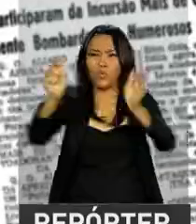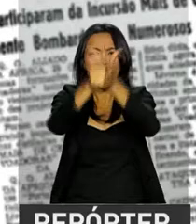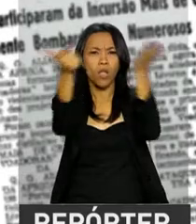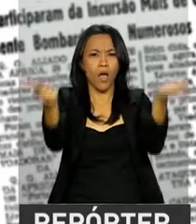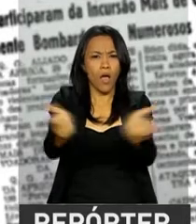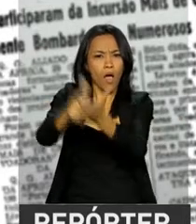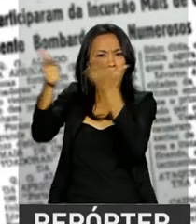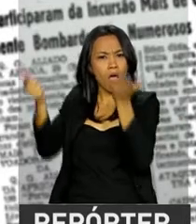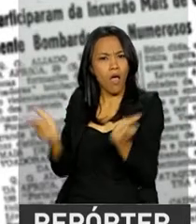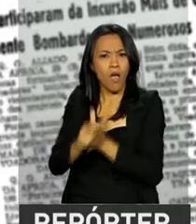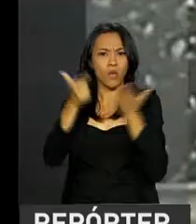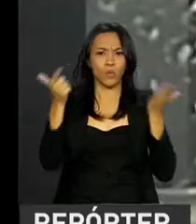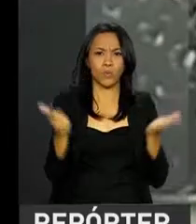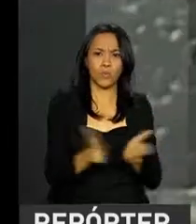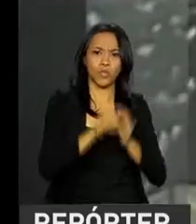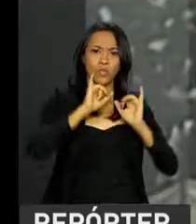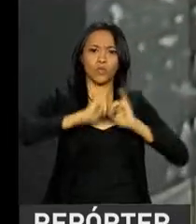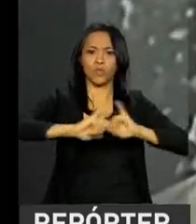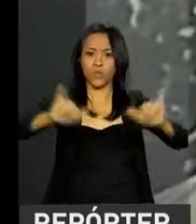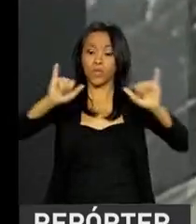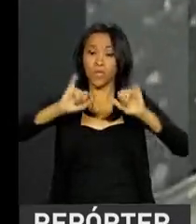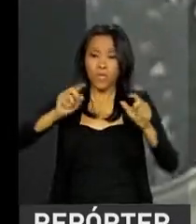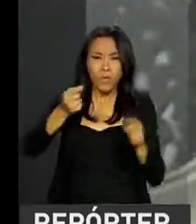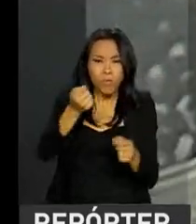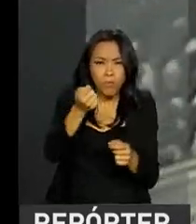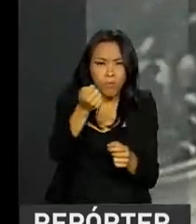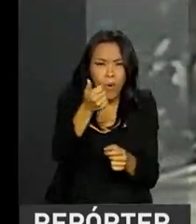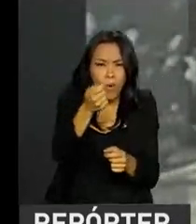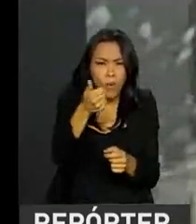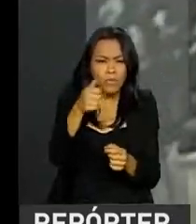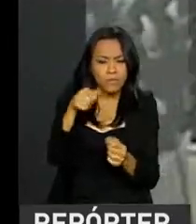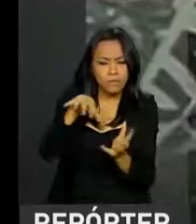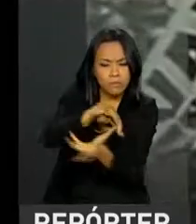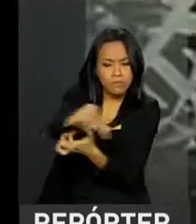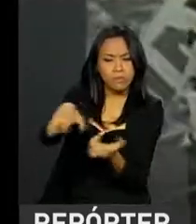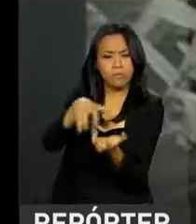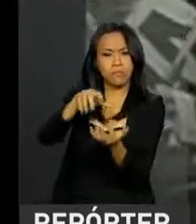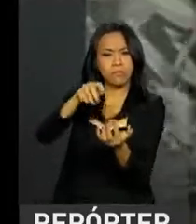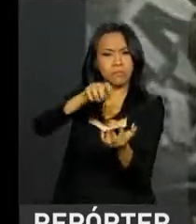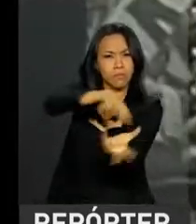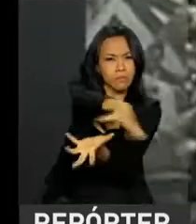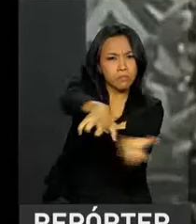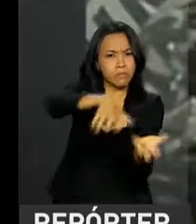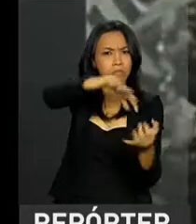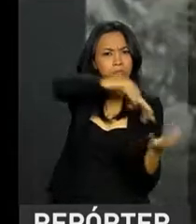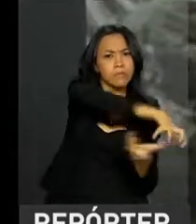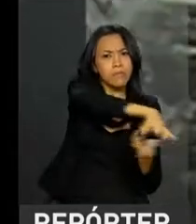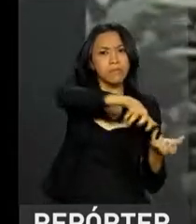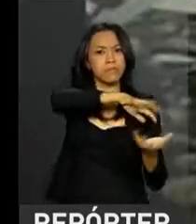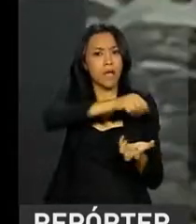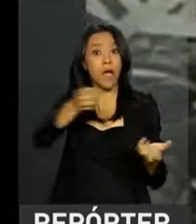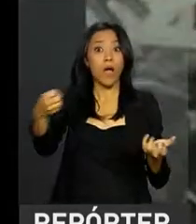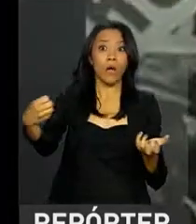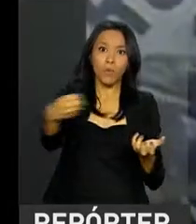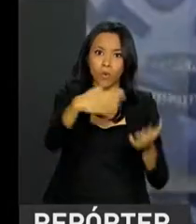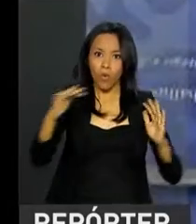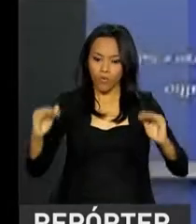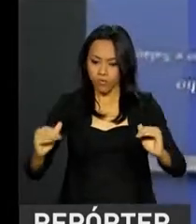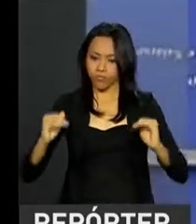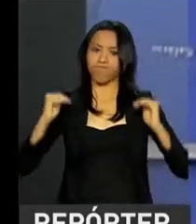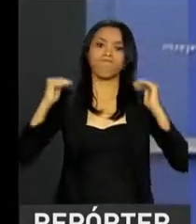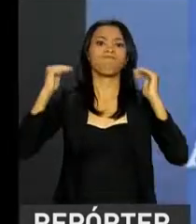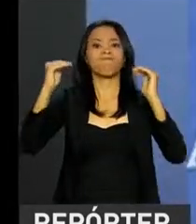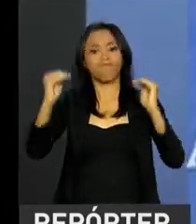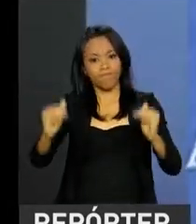primeiras páginas dos jornais, pequenas revoluções internas elevavam o trabalhador brasileiro a um novo patamar com